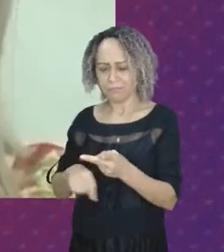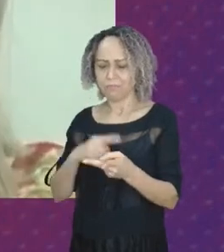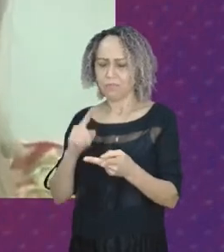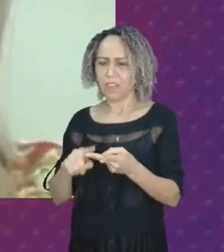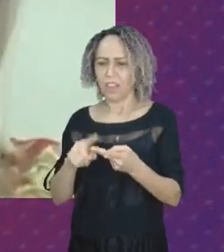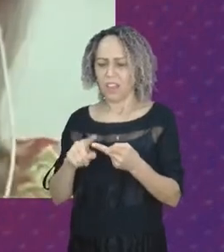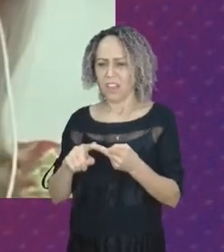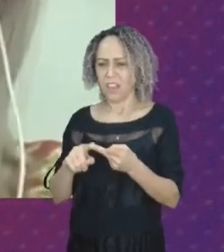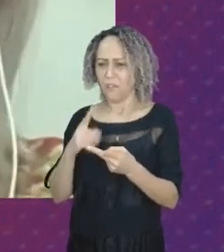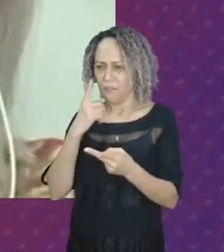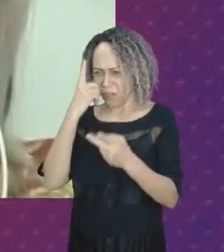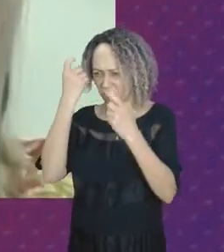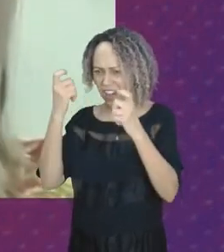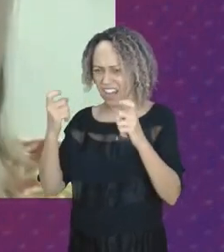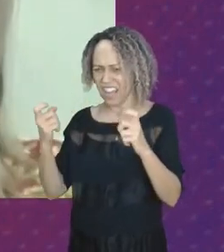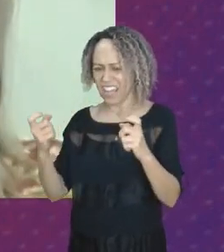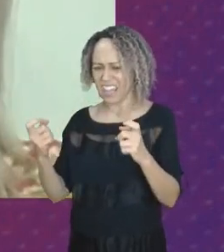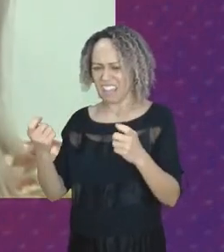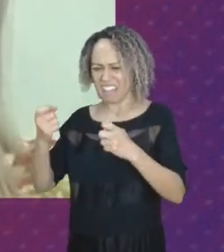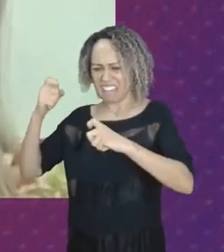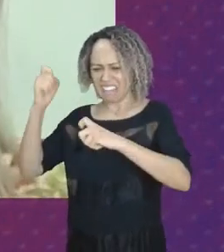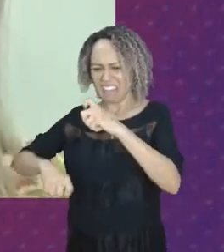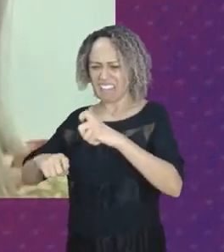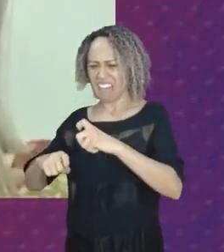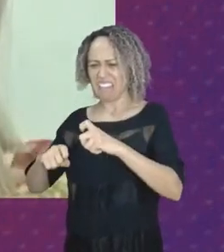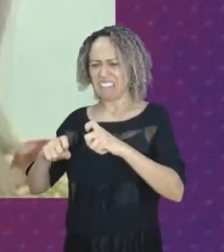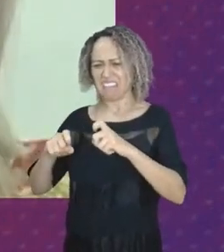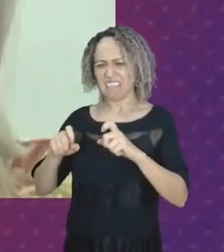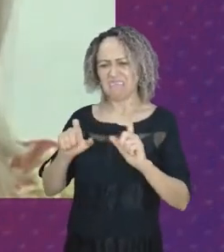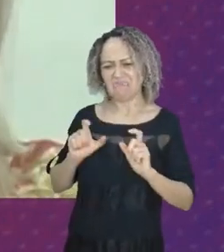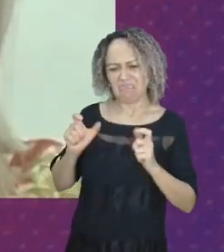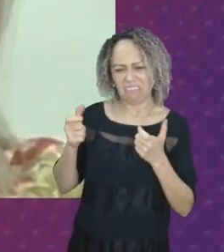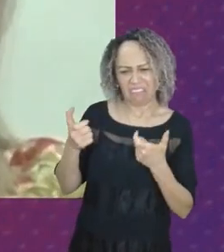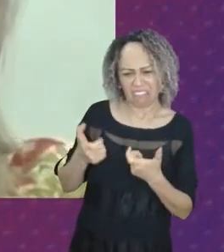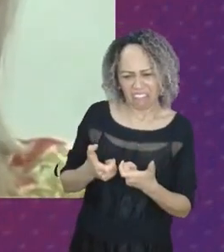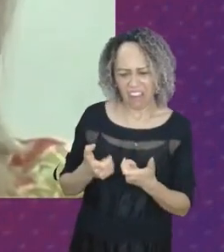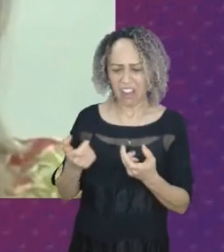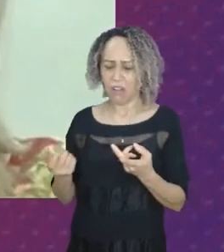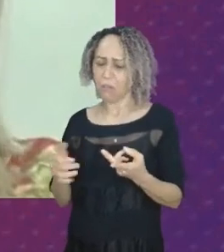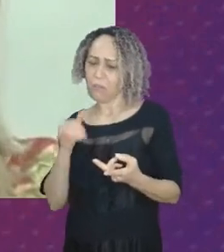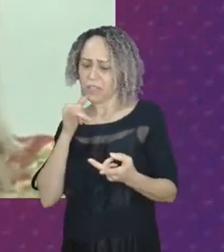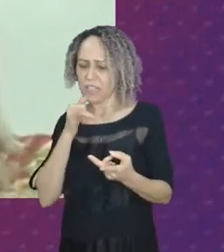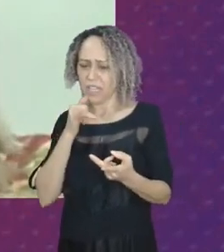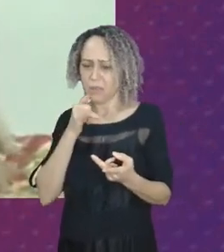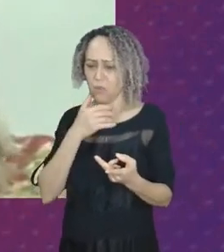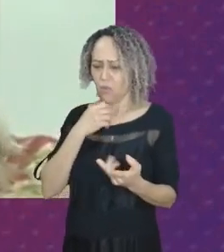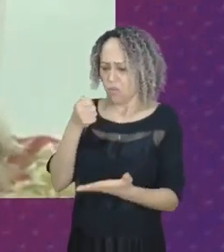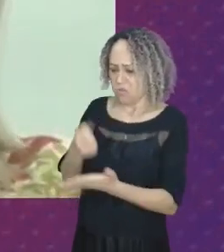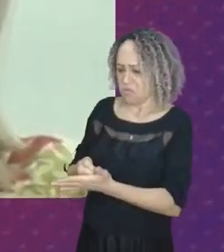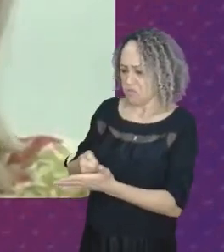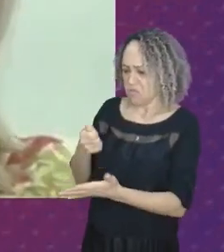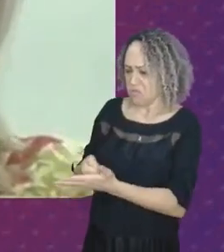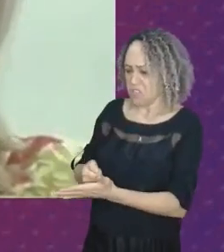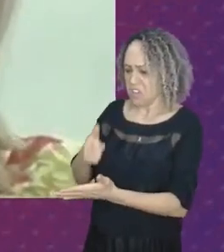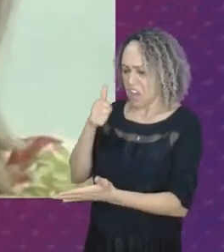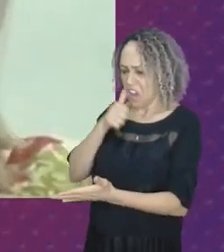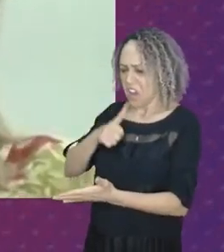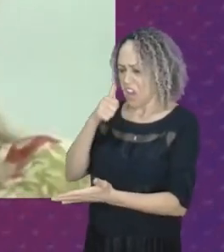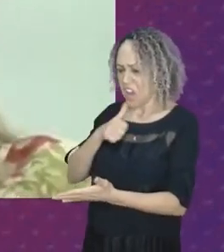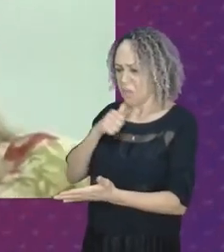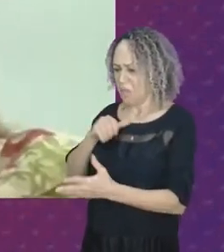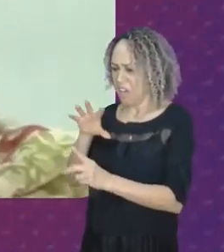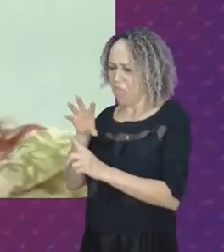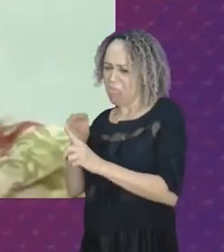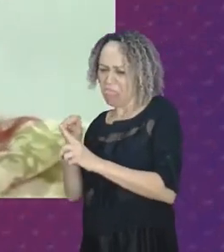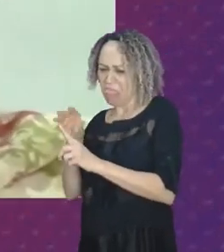violência sexual, qualquer conduta que faça a mulher participar de uma relação sexual ou contato não